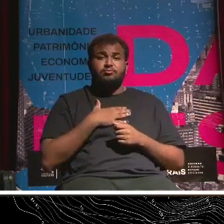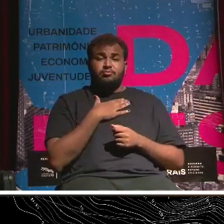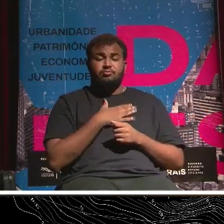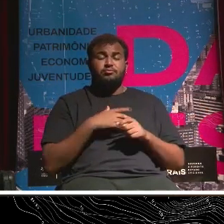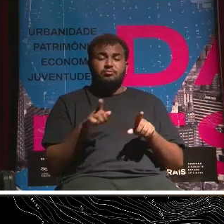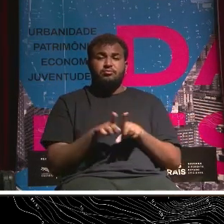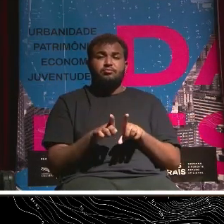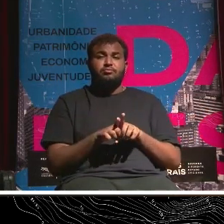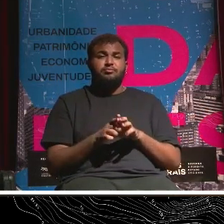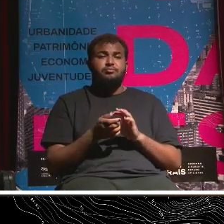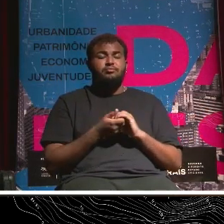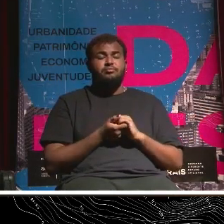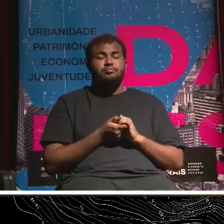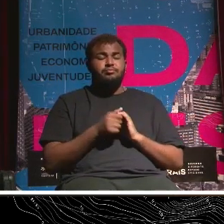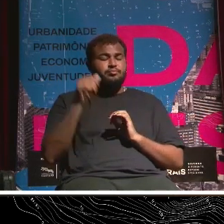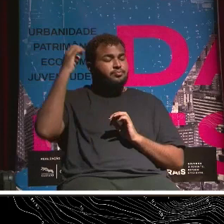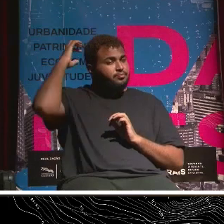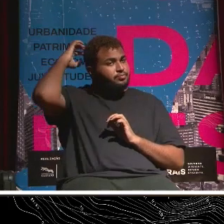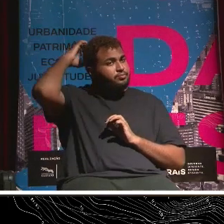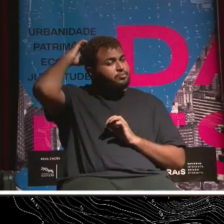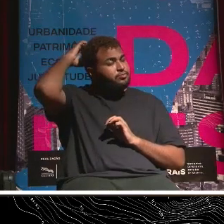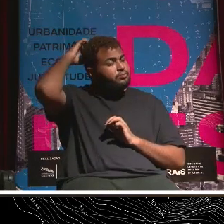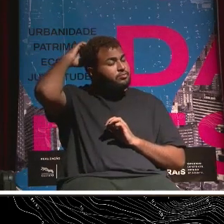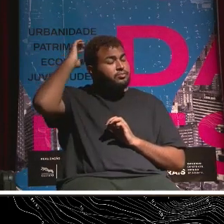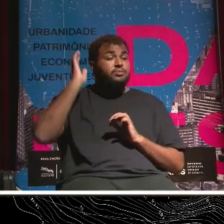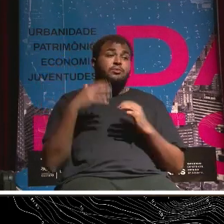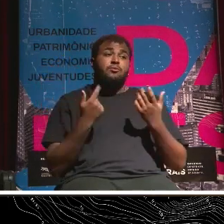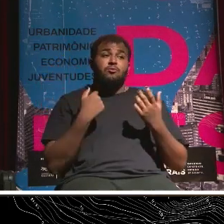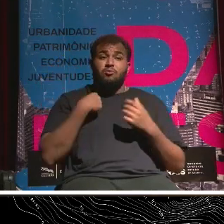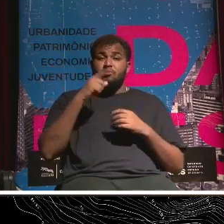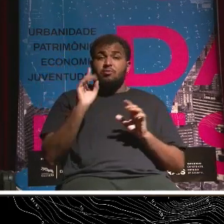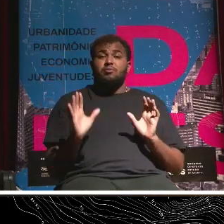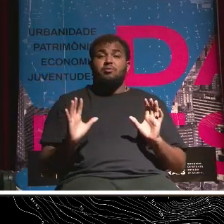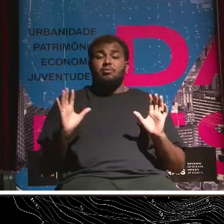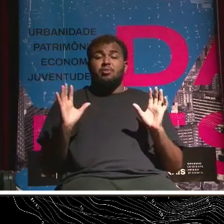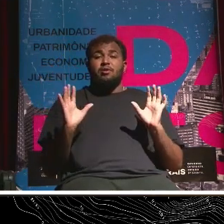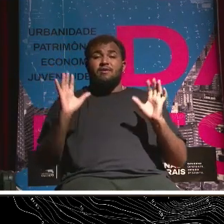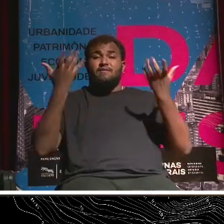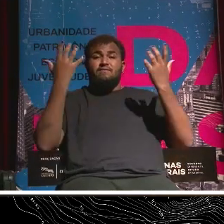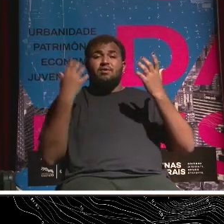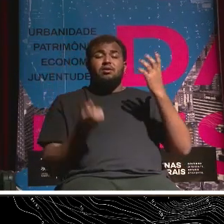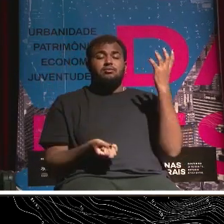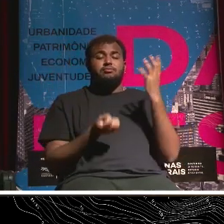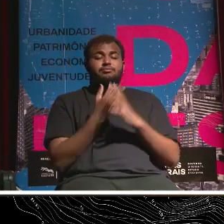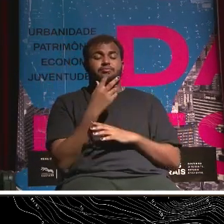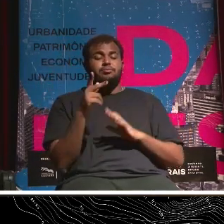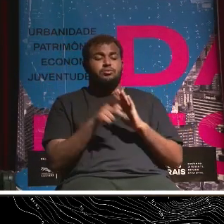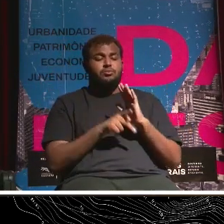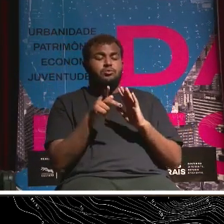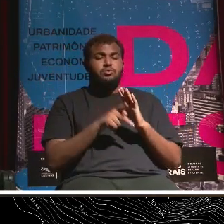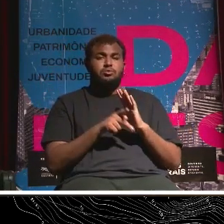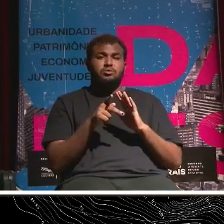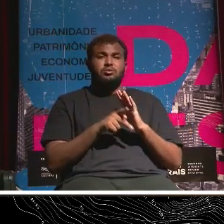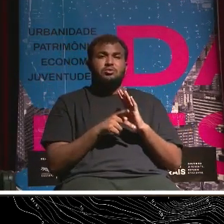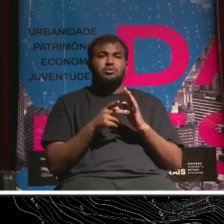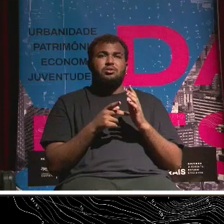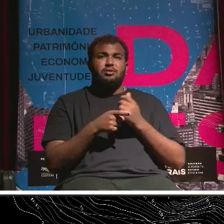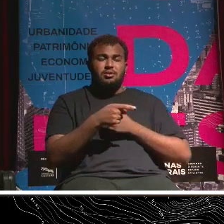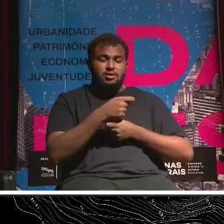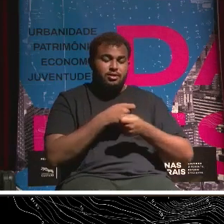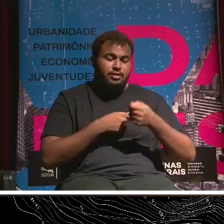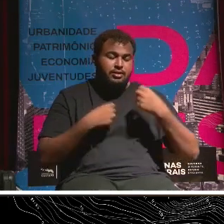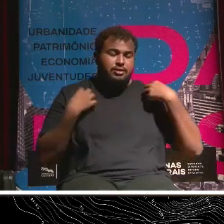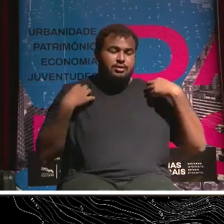dinheiro. E aí eu fui fazer festas, fui fazer eventos, fui fazer projetos de gestão cultural, fui fazer várias